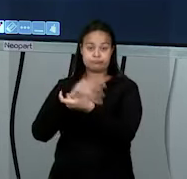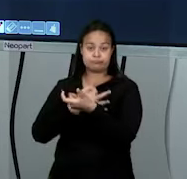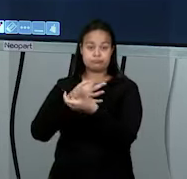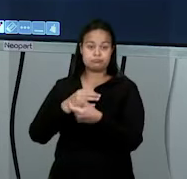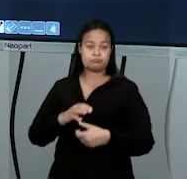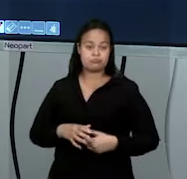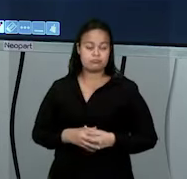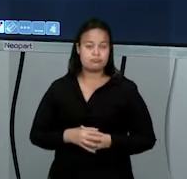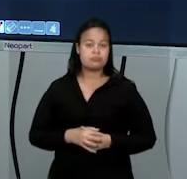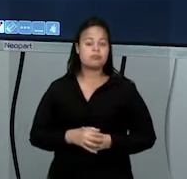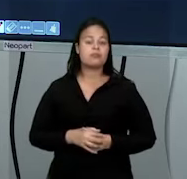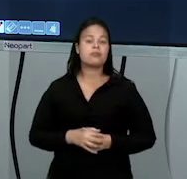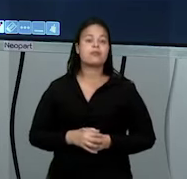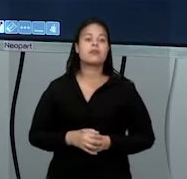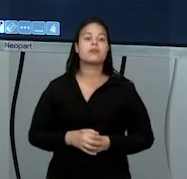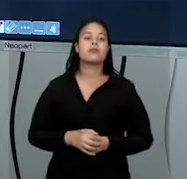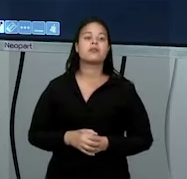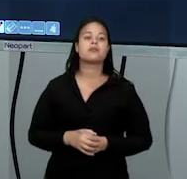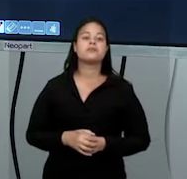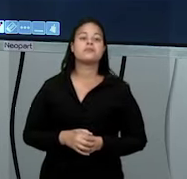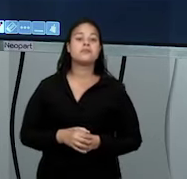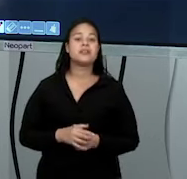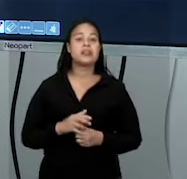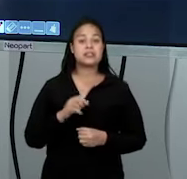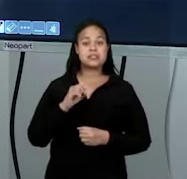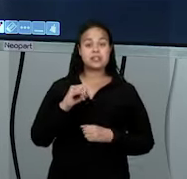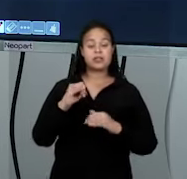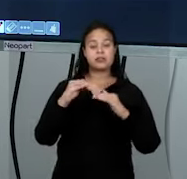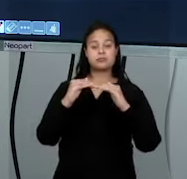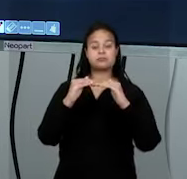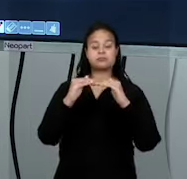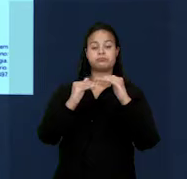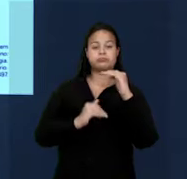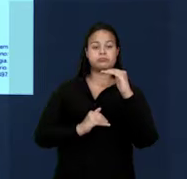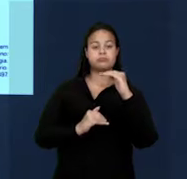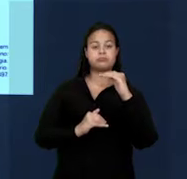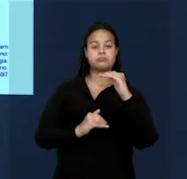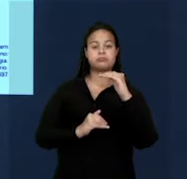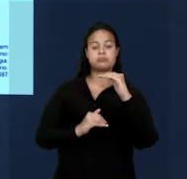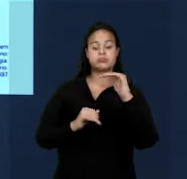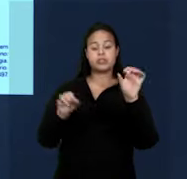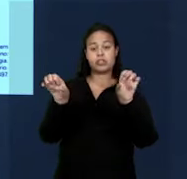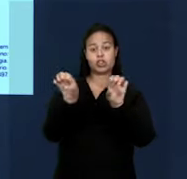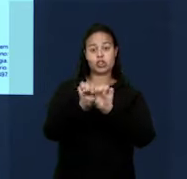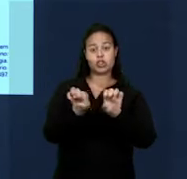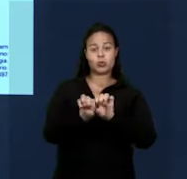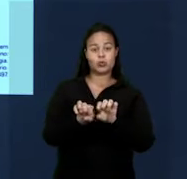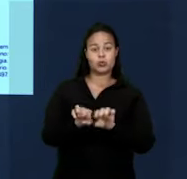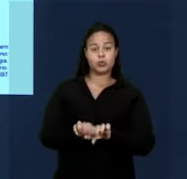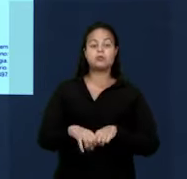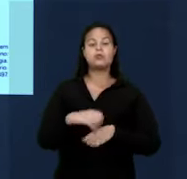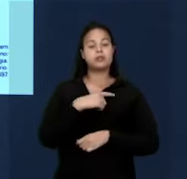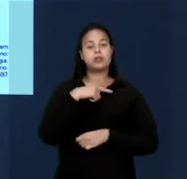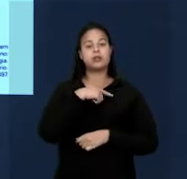Se nós formos cortar a medula, né, a gente vai observar essa estrutura. Ou seja,